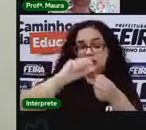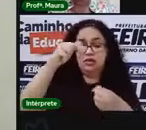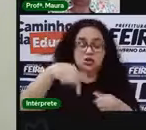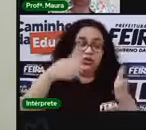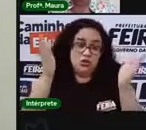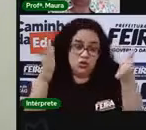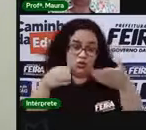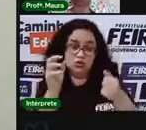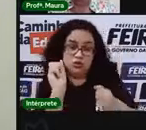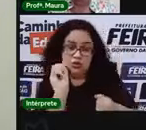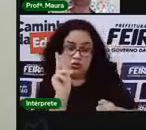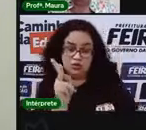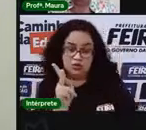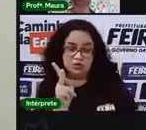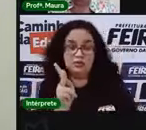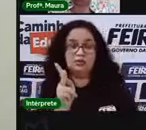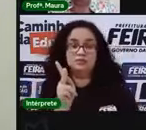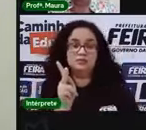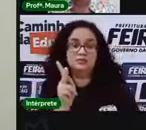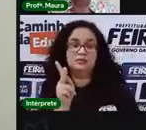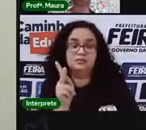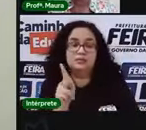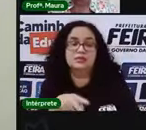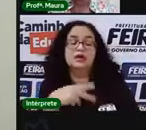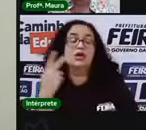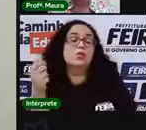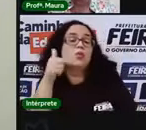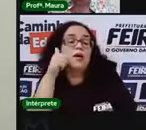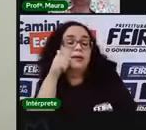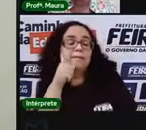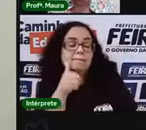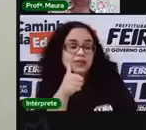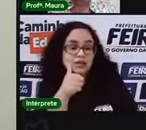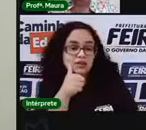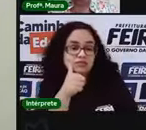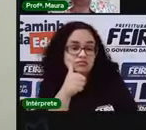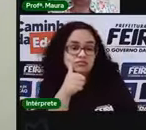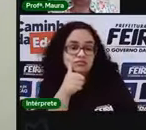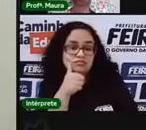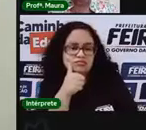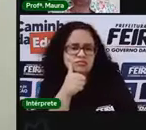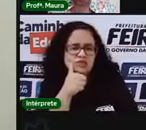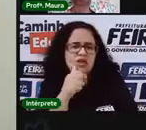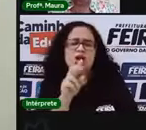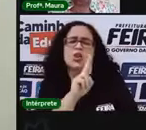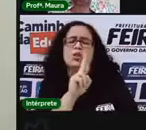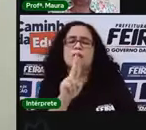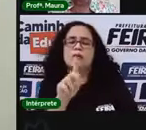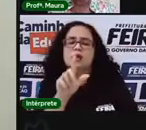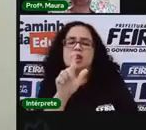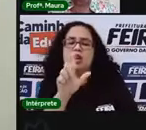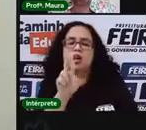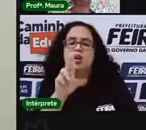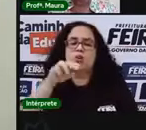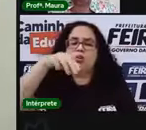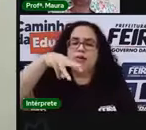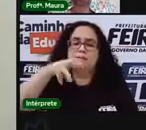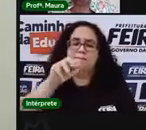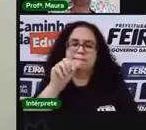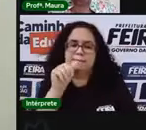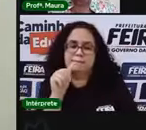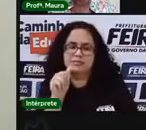ok? Muito bem. Uma menina, não, acho que é Luma o nome dela, ela